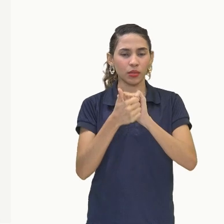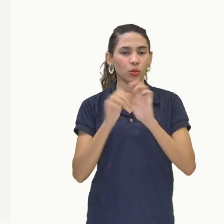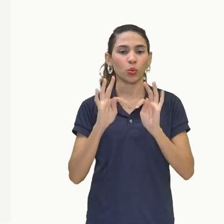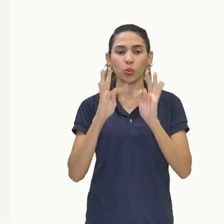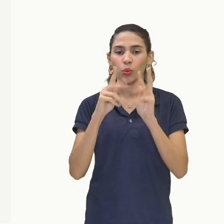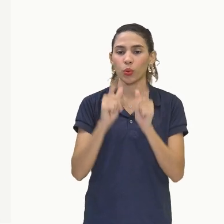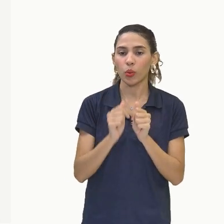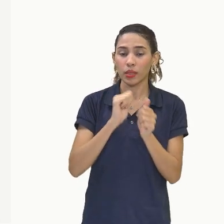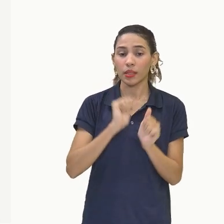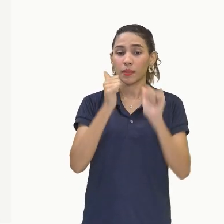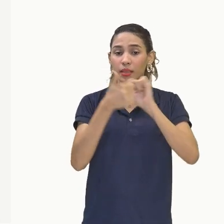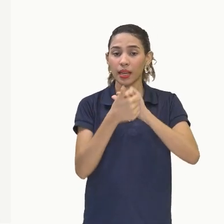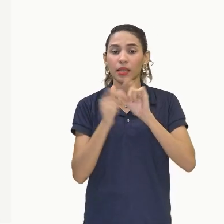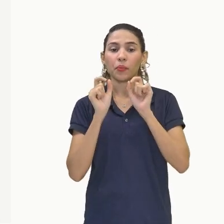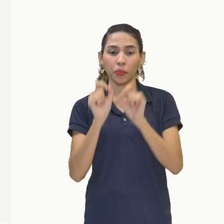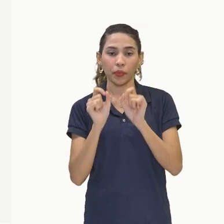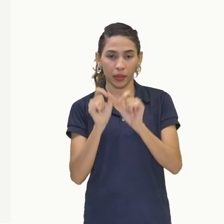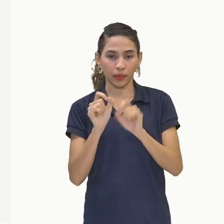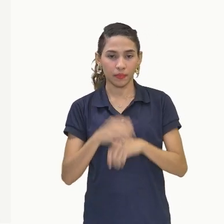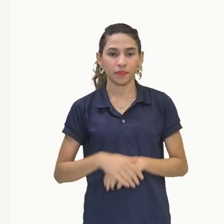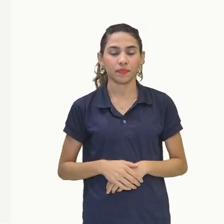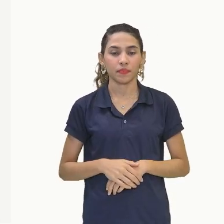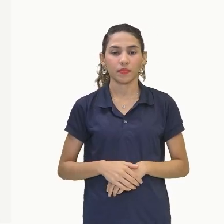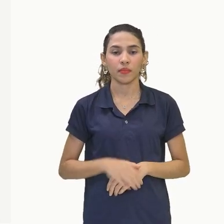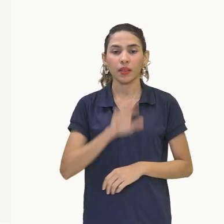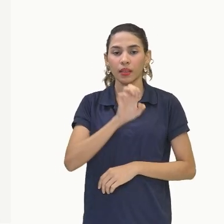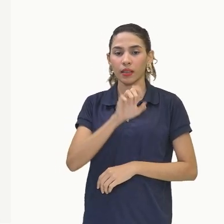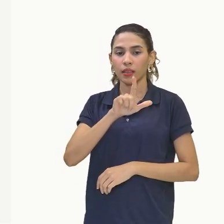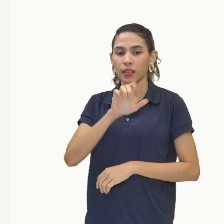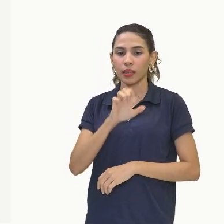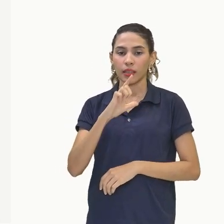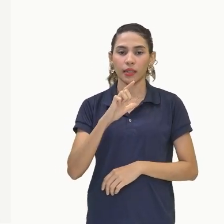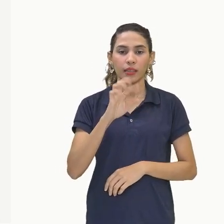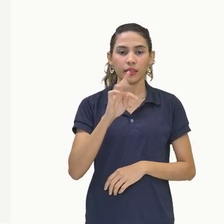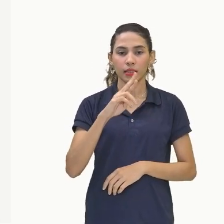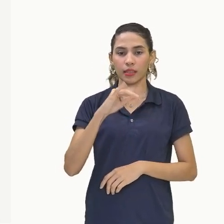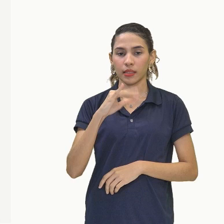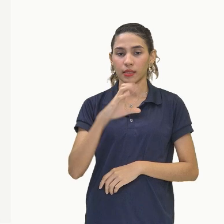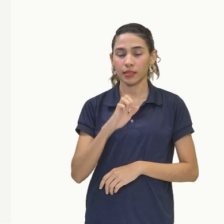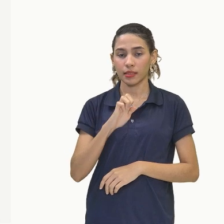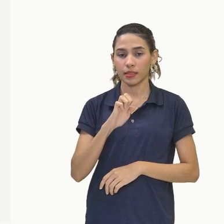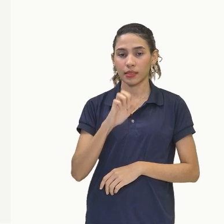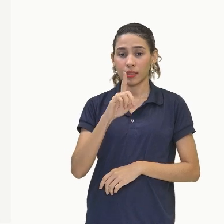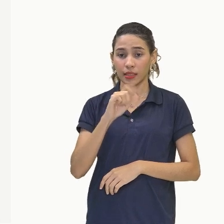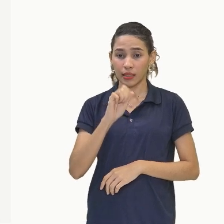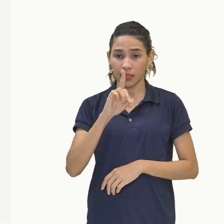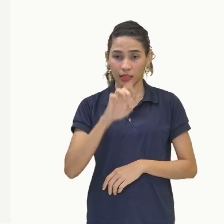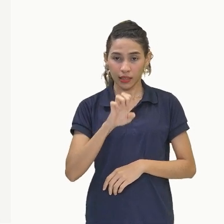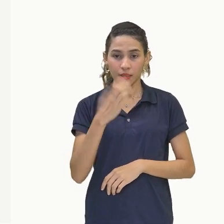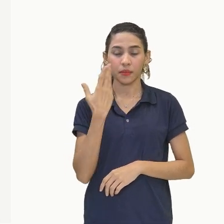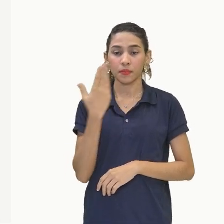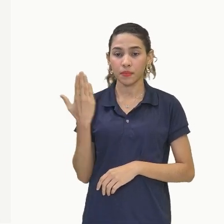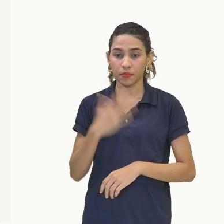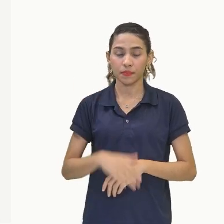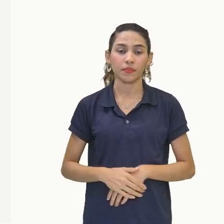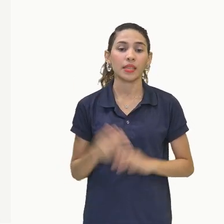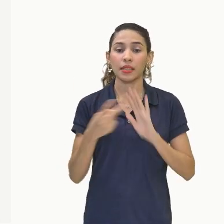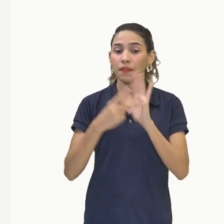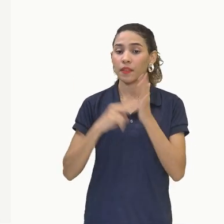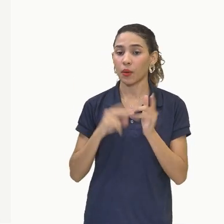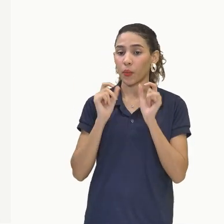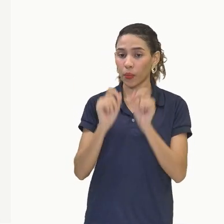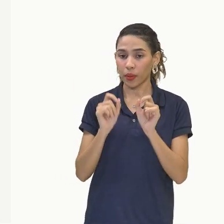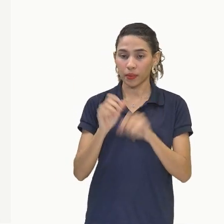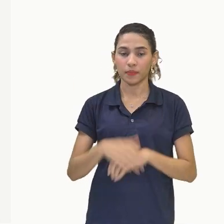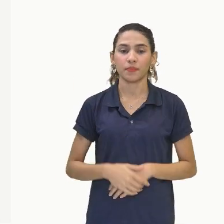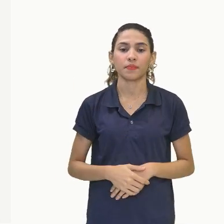transformadas em quê? Em energia elétrica. Ou seja, em outras palavras, energia